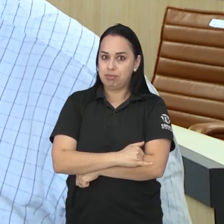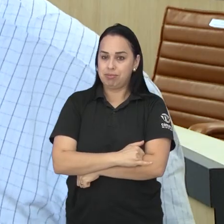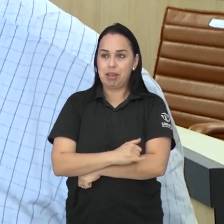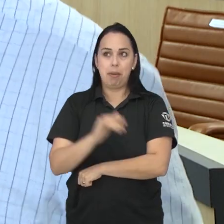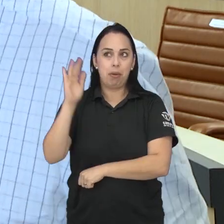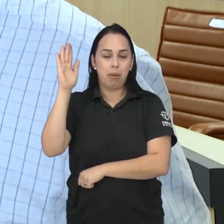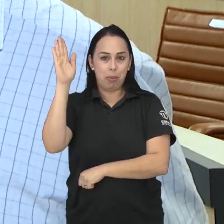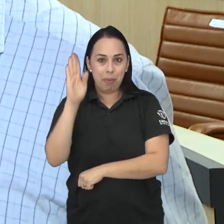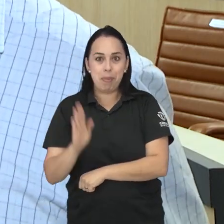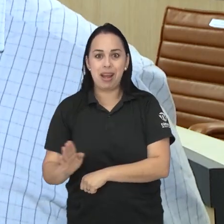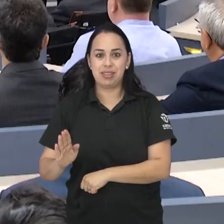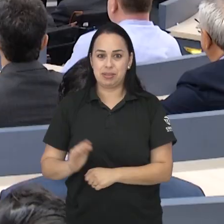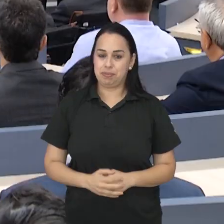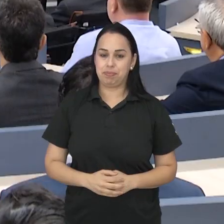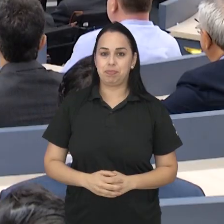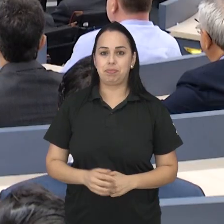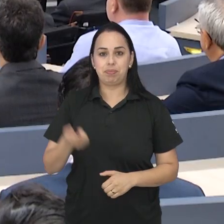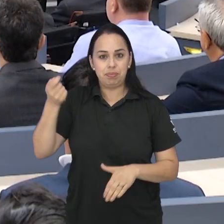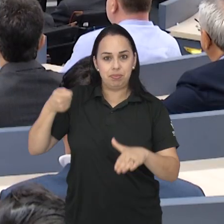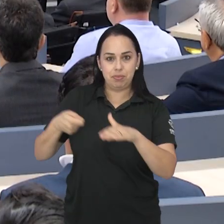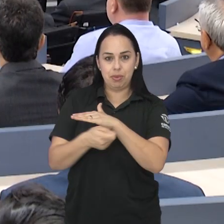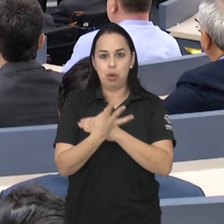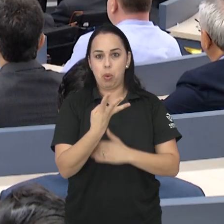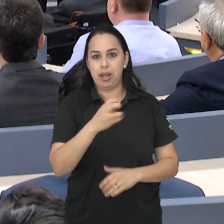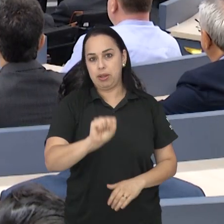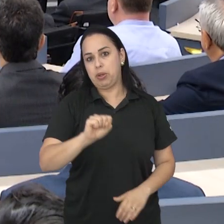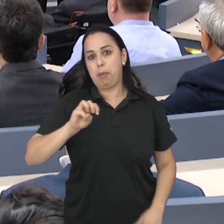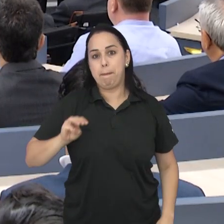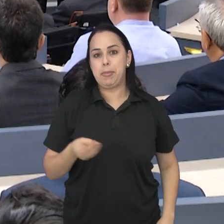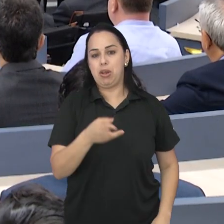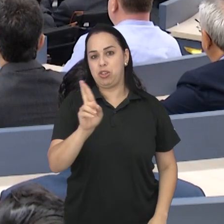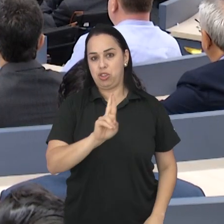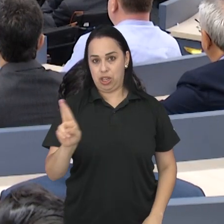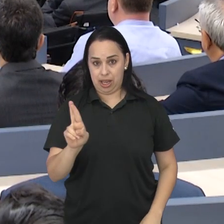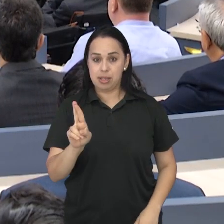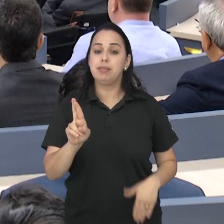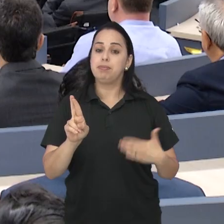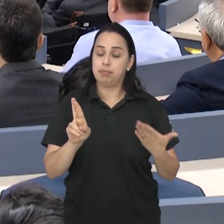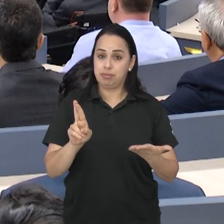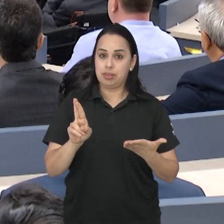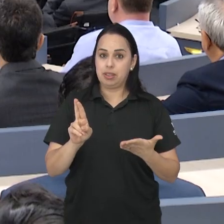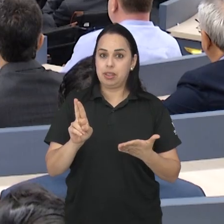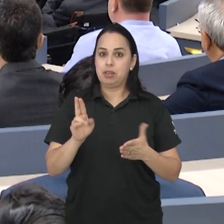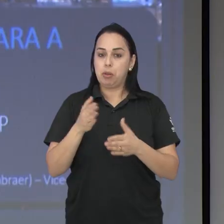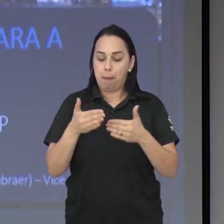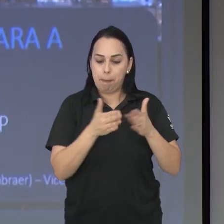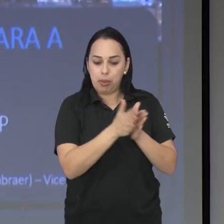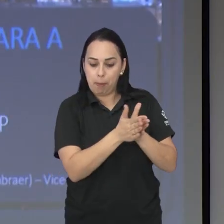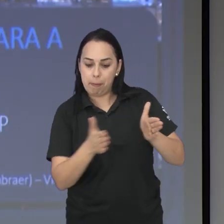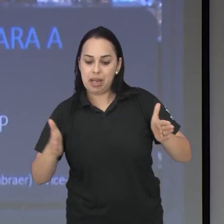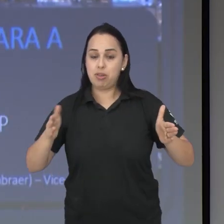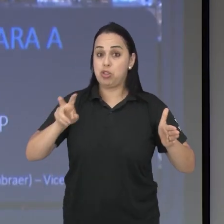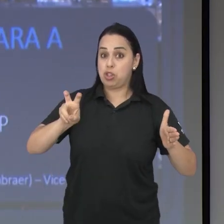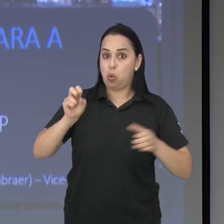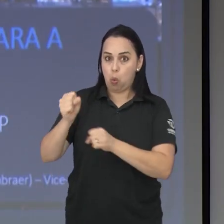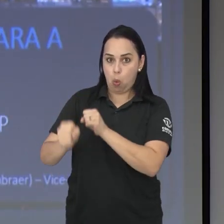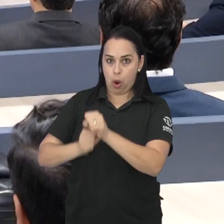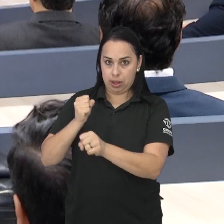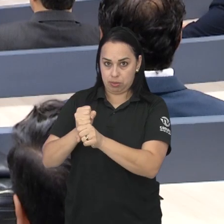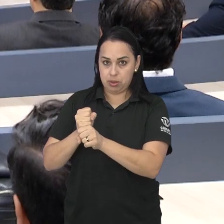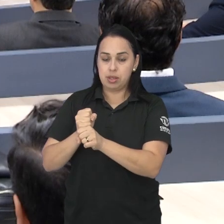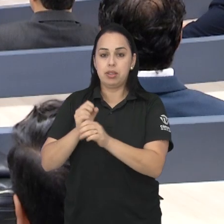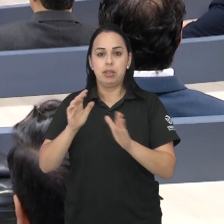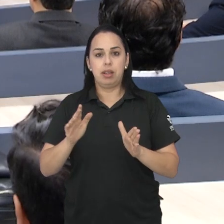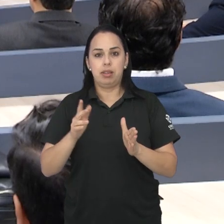aviação, mas também o Brasil. O centro terá um investimento de 48 milhões de reais ao longo de 5 anos,